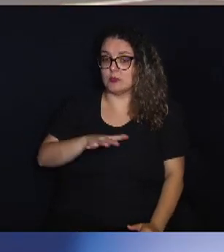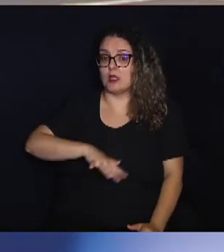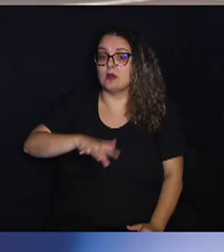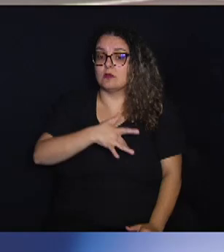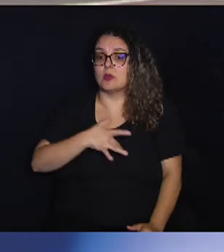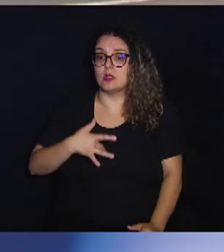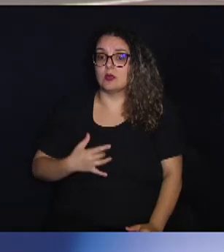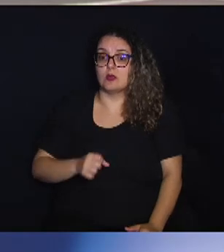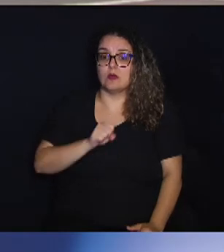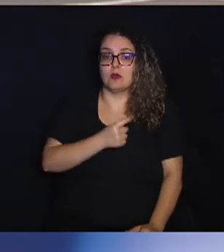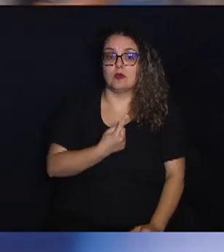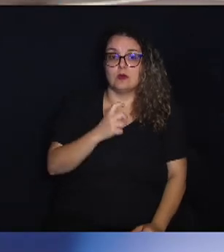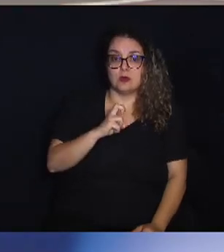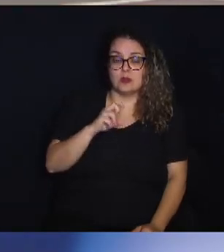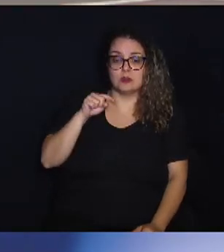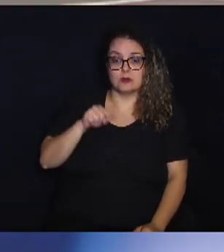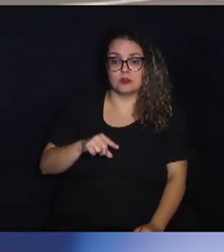R$